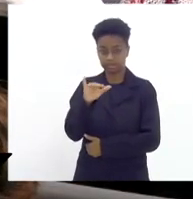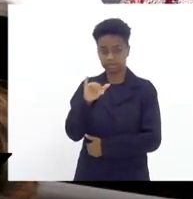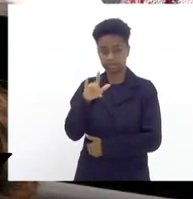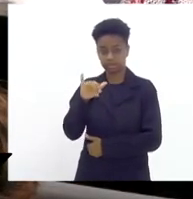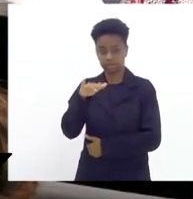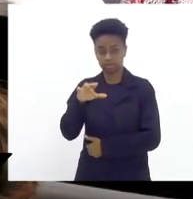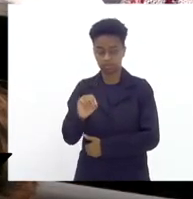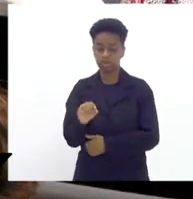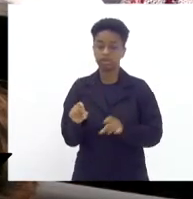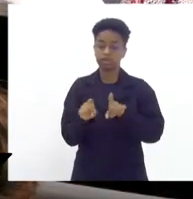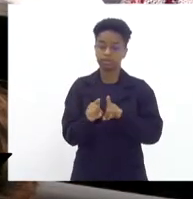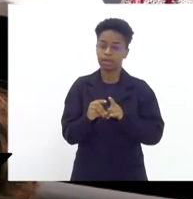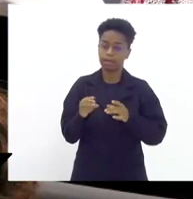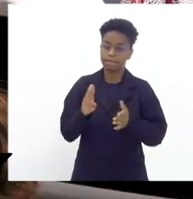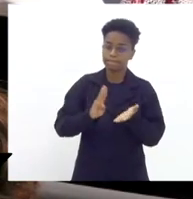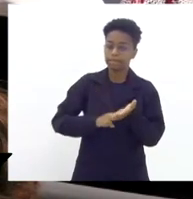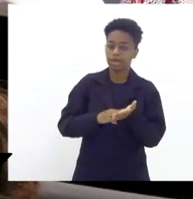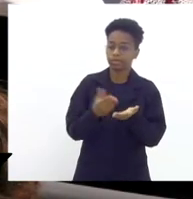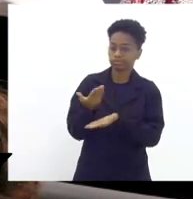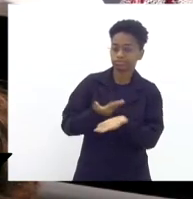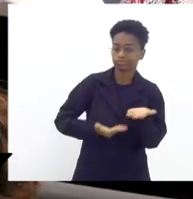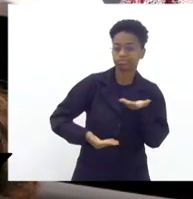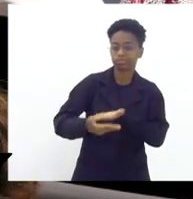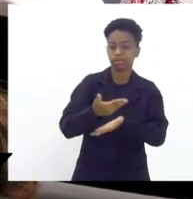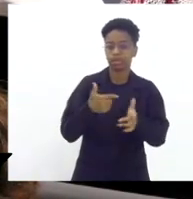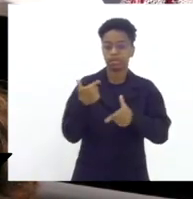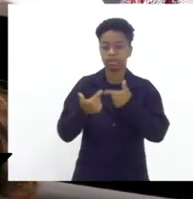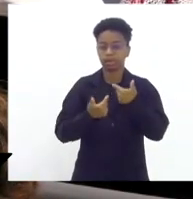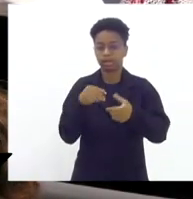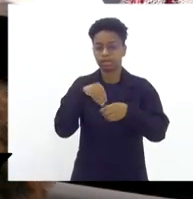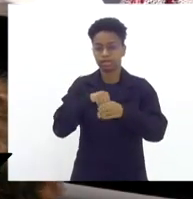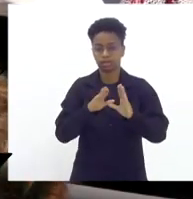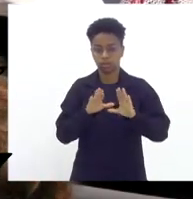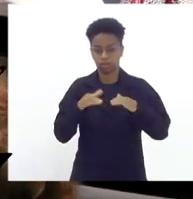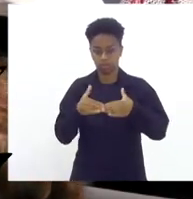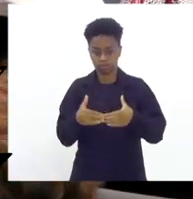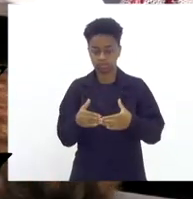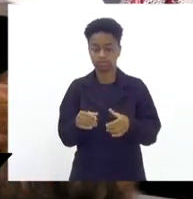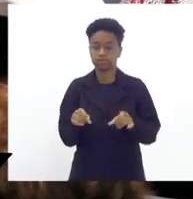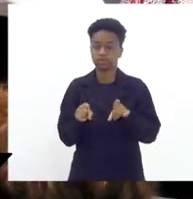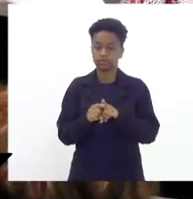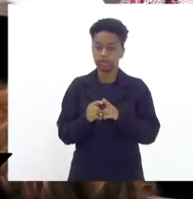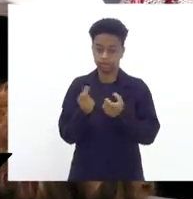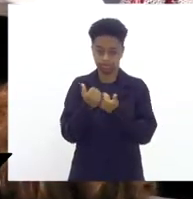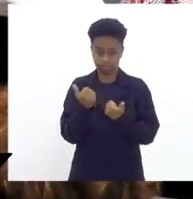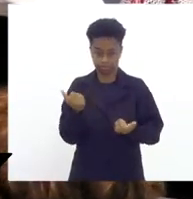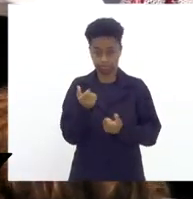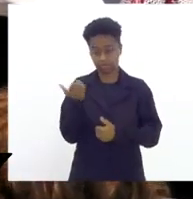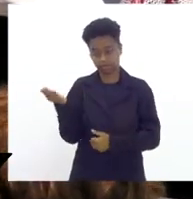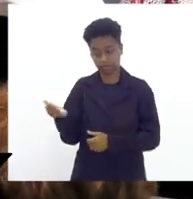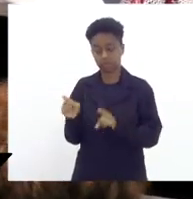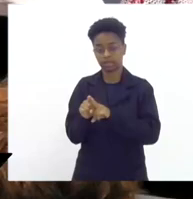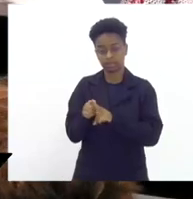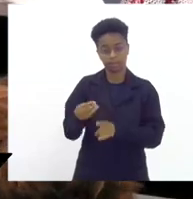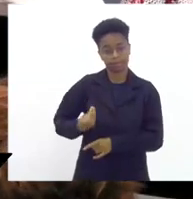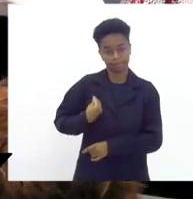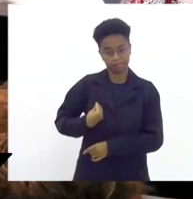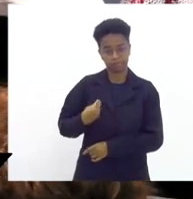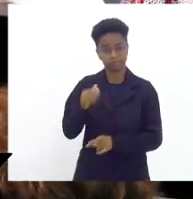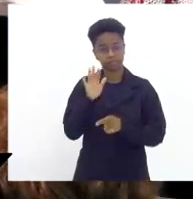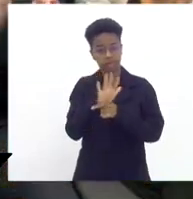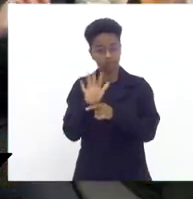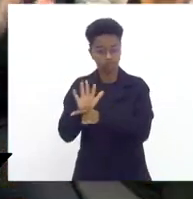tem construído muitas pontes e trabalhos dentro da comissão então o Andrezinho Assessoria do Andrezinho também tá aí para ajudar